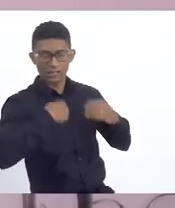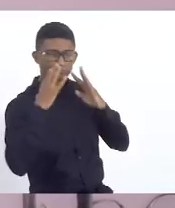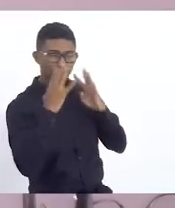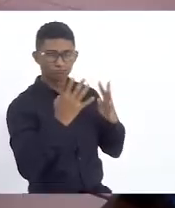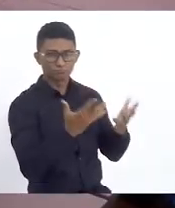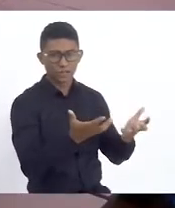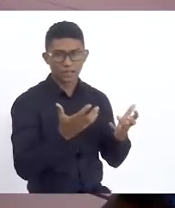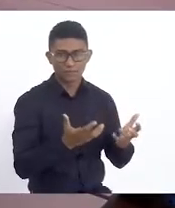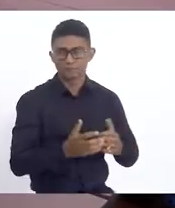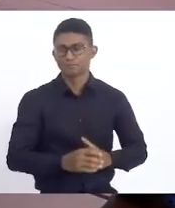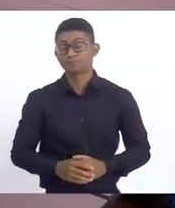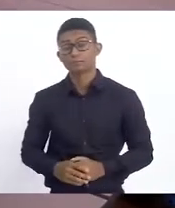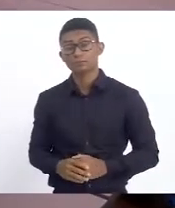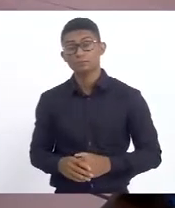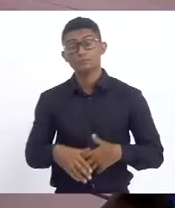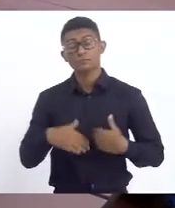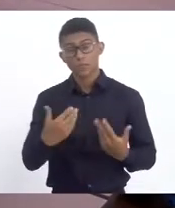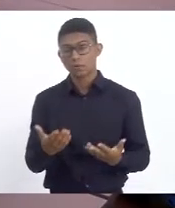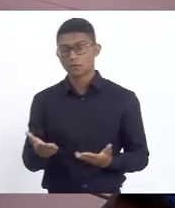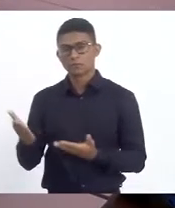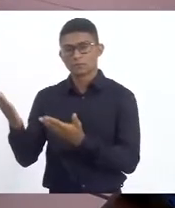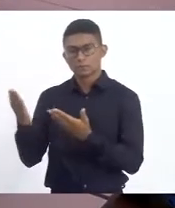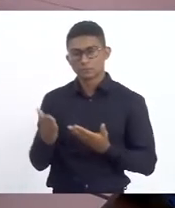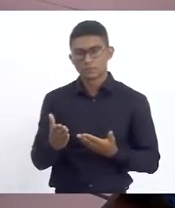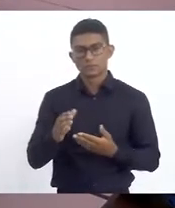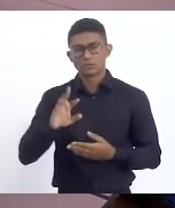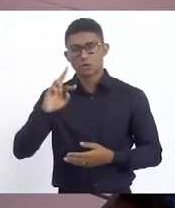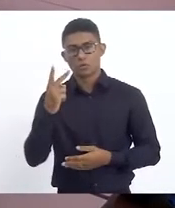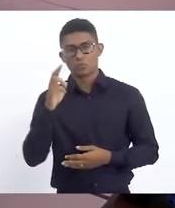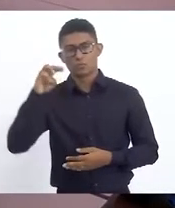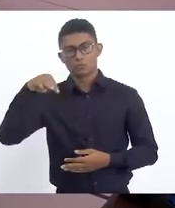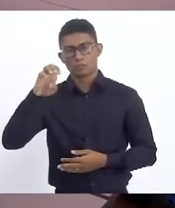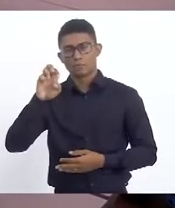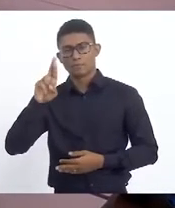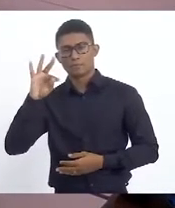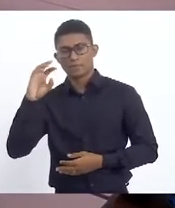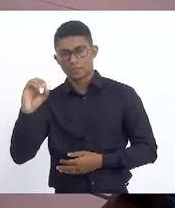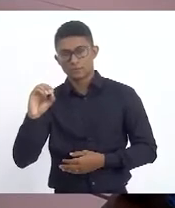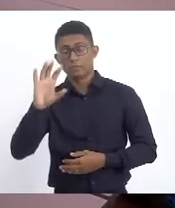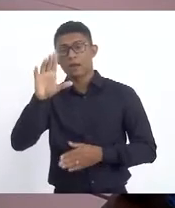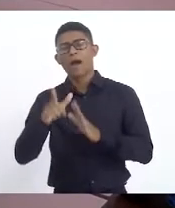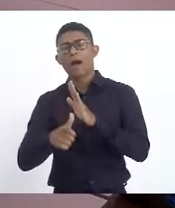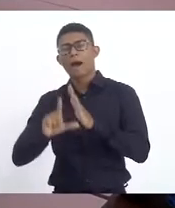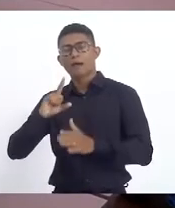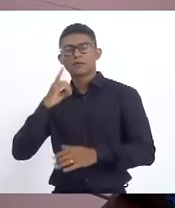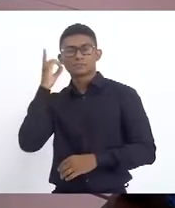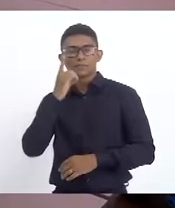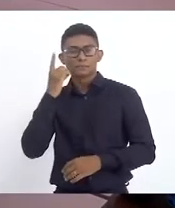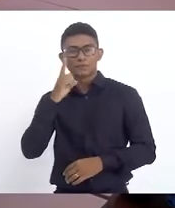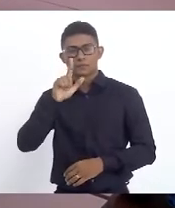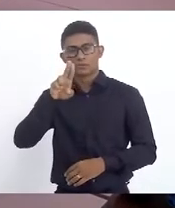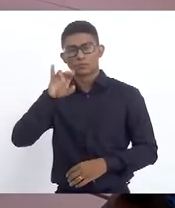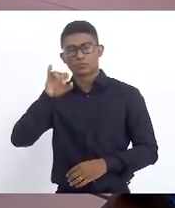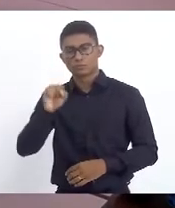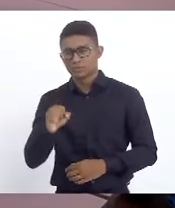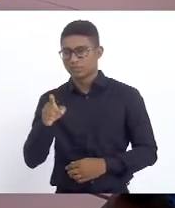passar a palavra para o Humberto, que é o diretor de projetos da SEDAI, eu vou passar a palavra ao nobre deputado Luiz Martins, por favor.